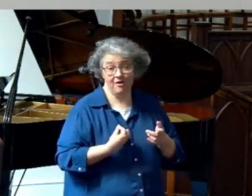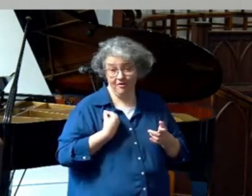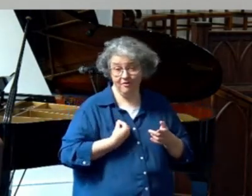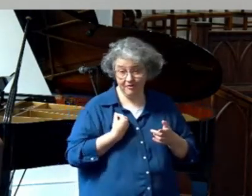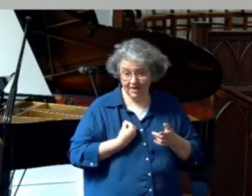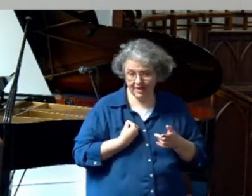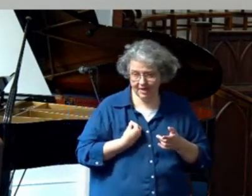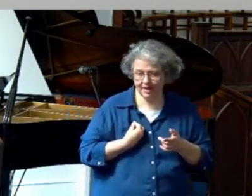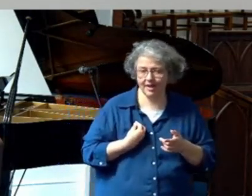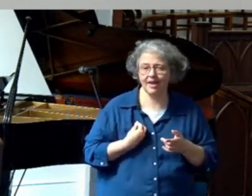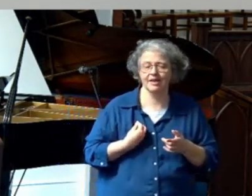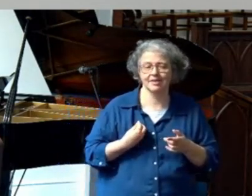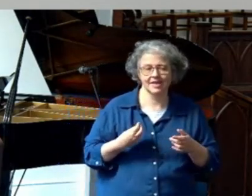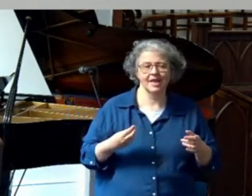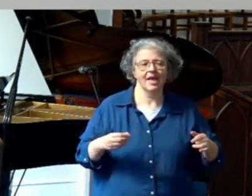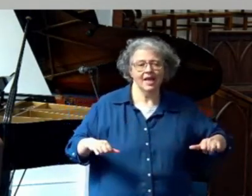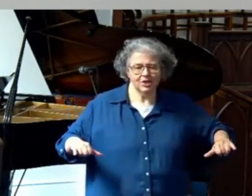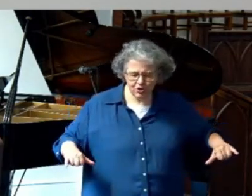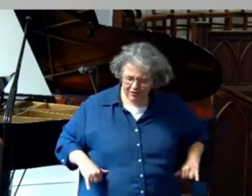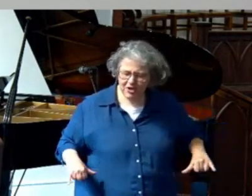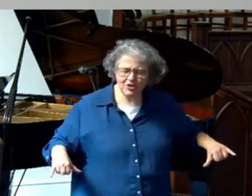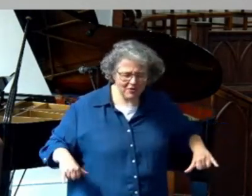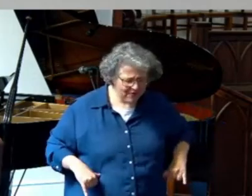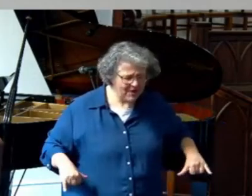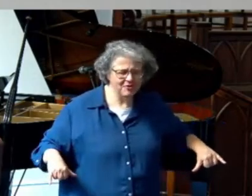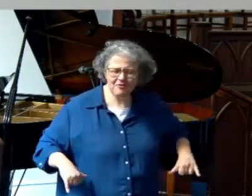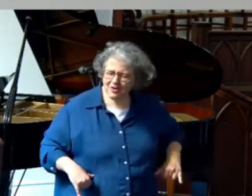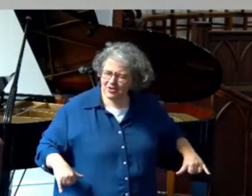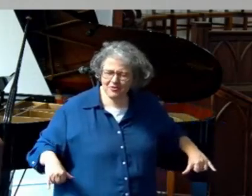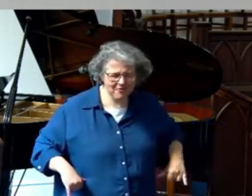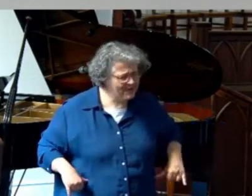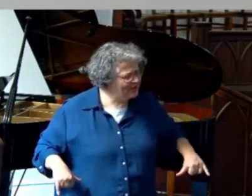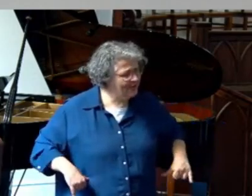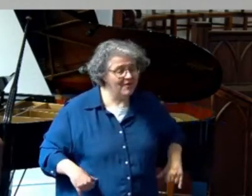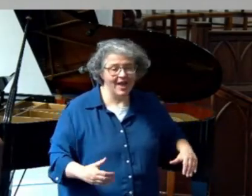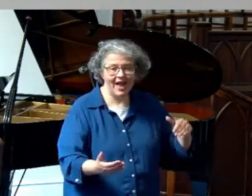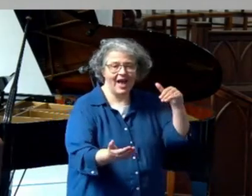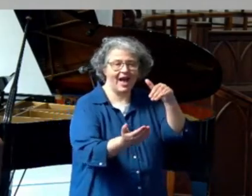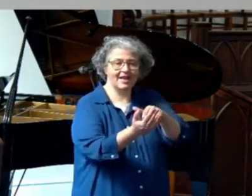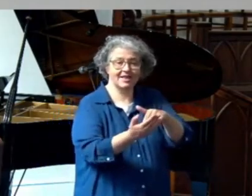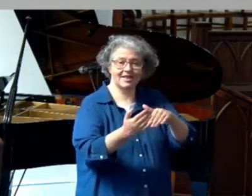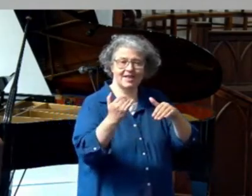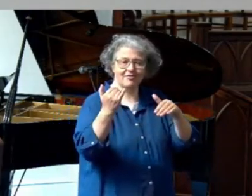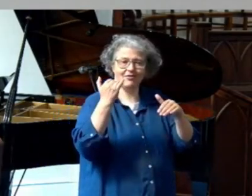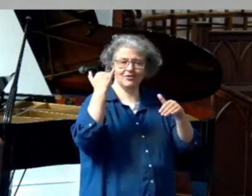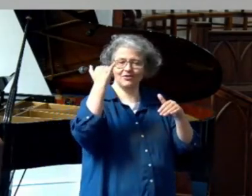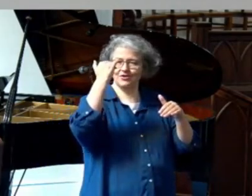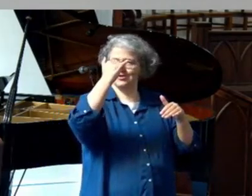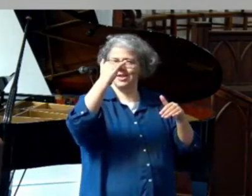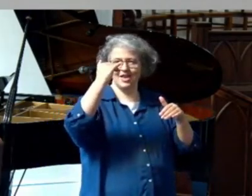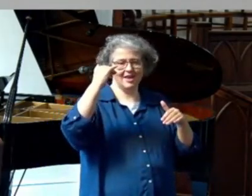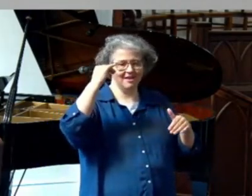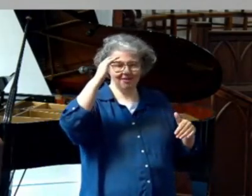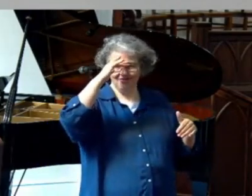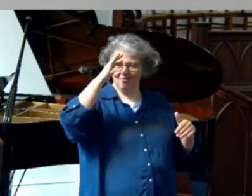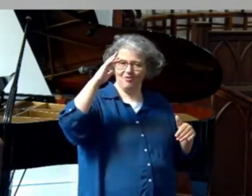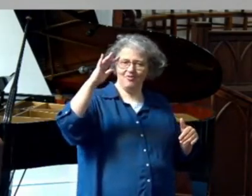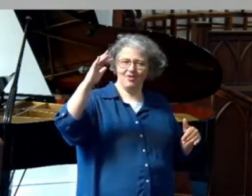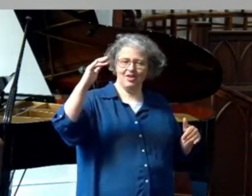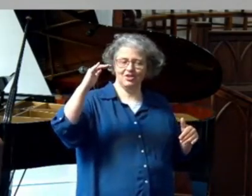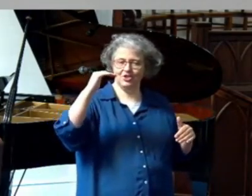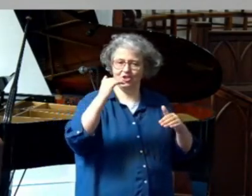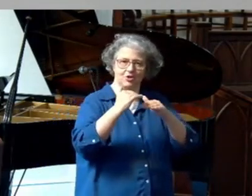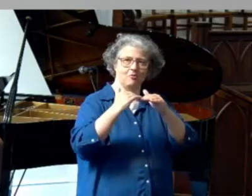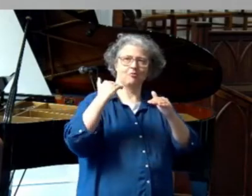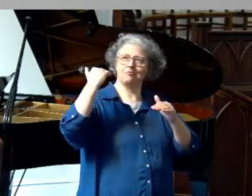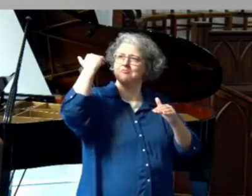o nirvana. Pensamentos. Se Aristóteles pensava que a vida era a busca da felicidade, Buda